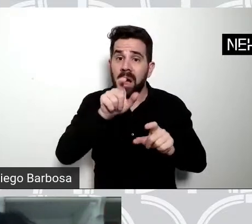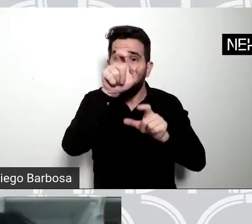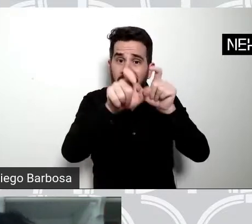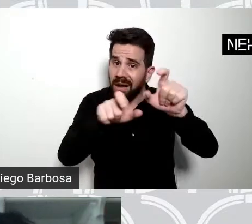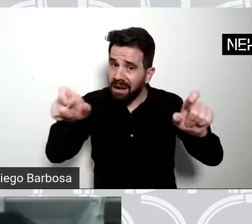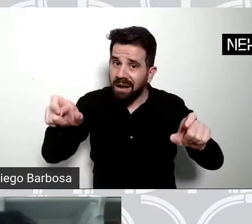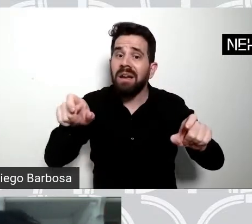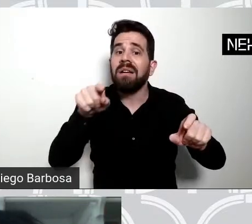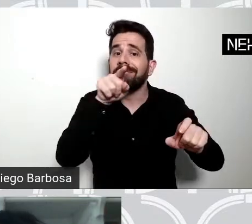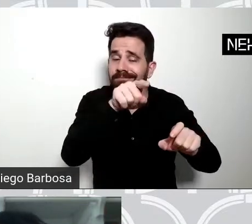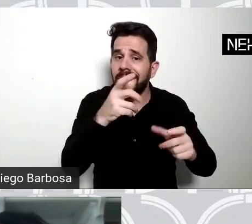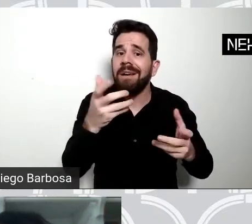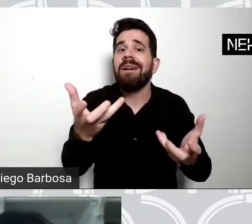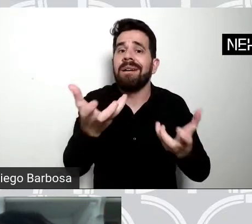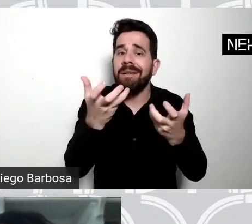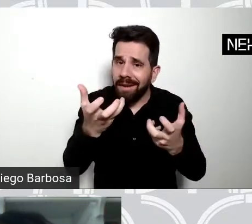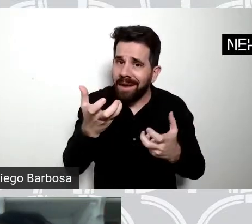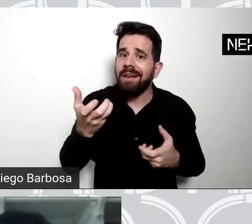Então,